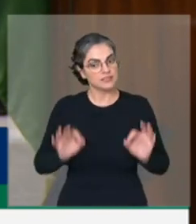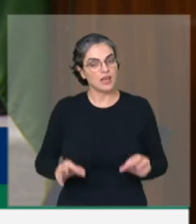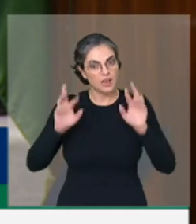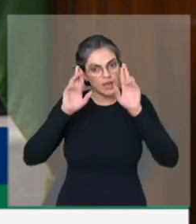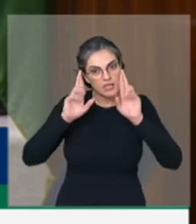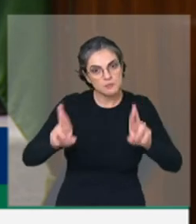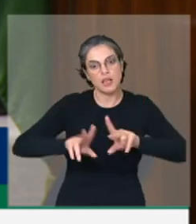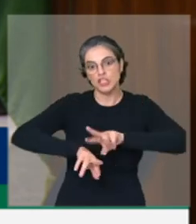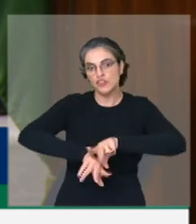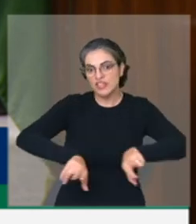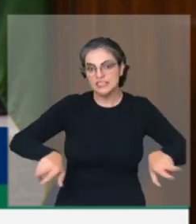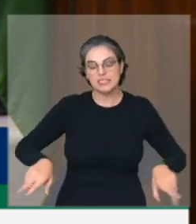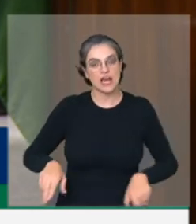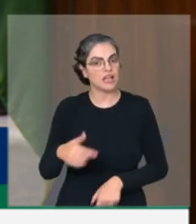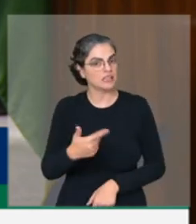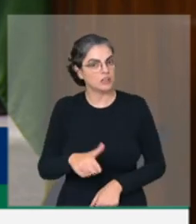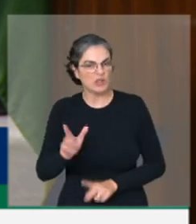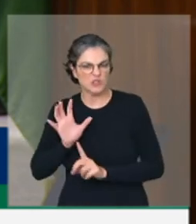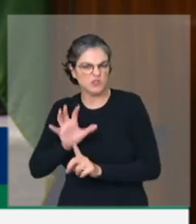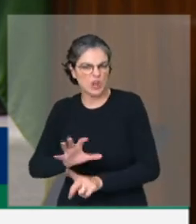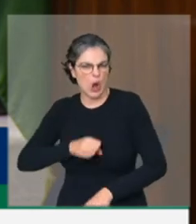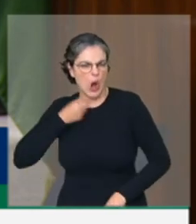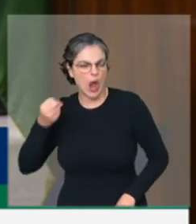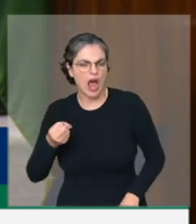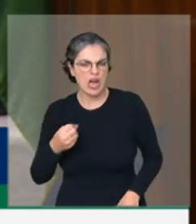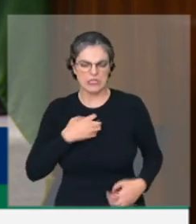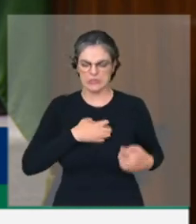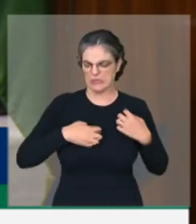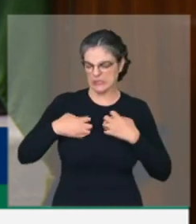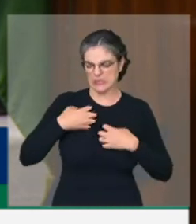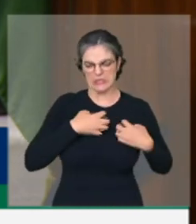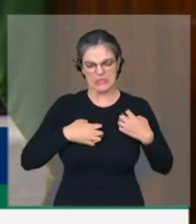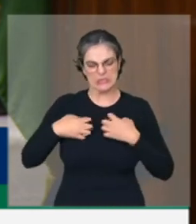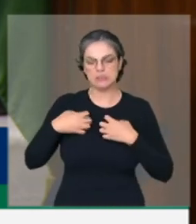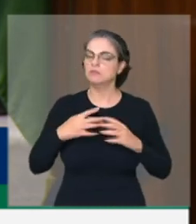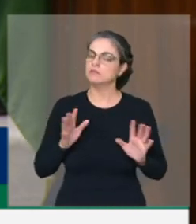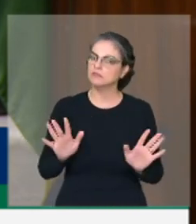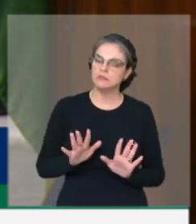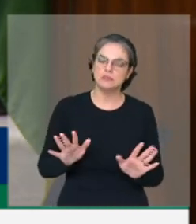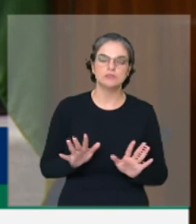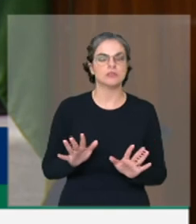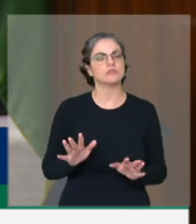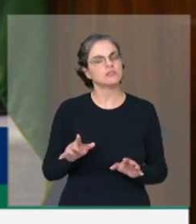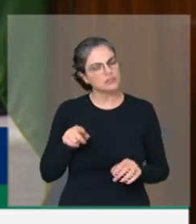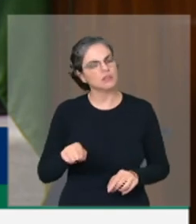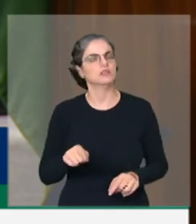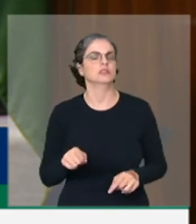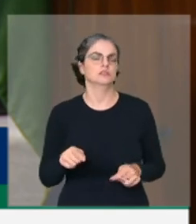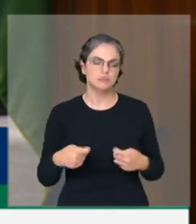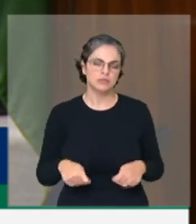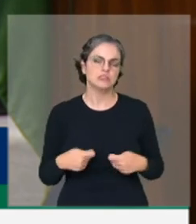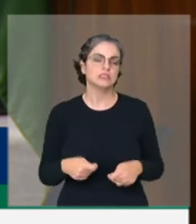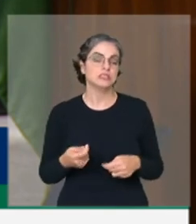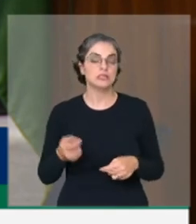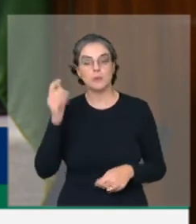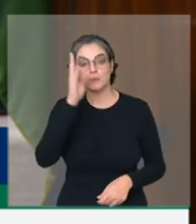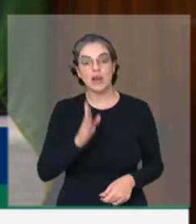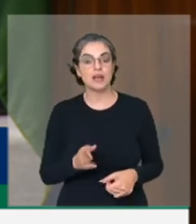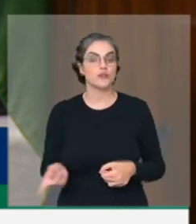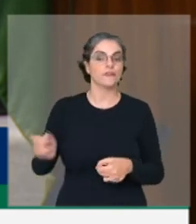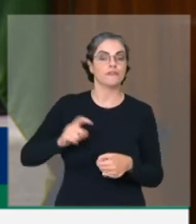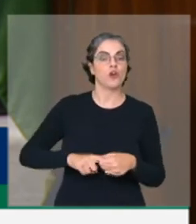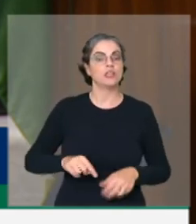Um país que não semeie o ódio, o ressentimento. E é isso que o Brasil precisa: recuperar a